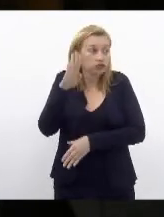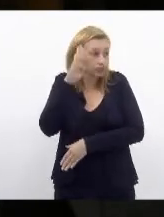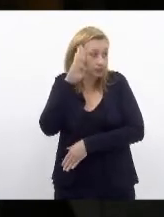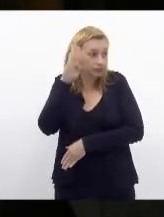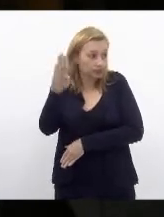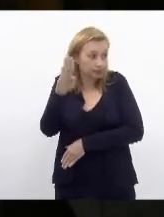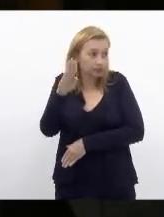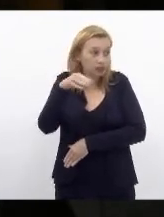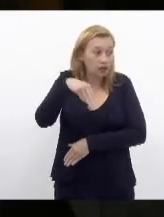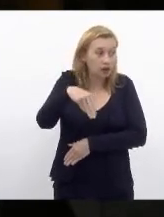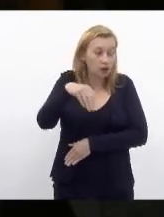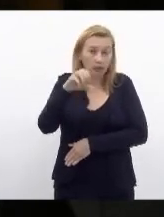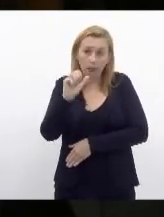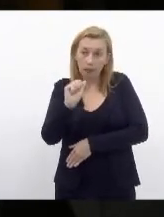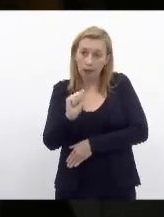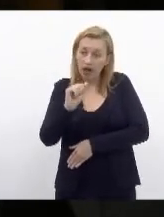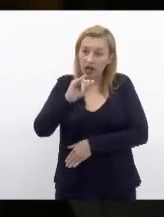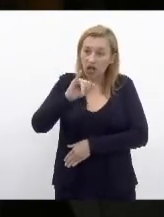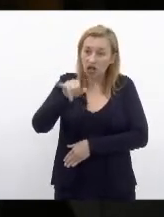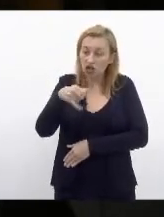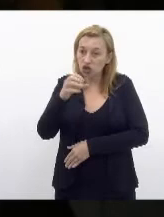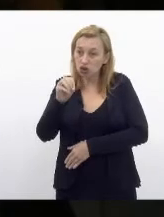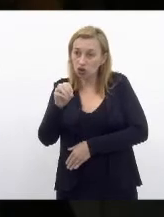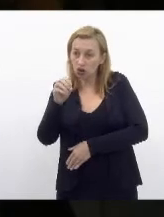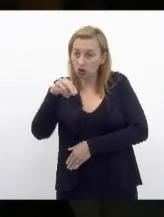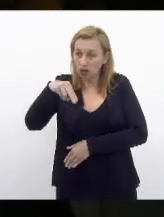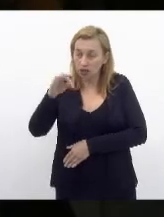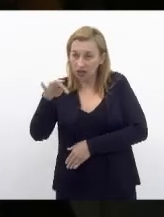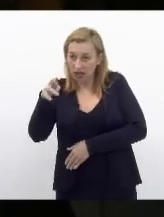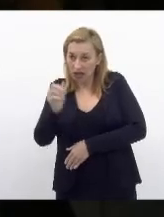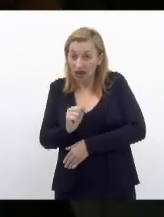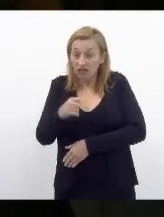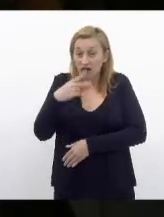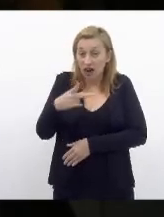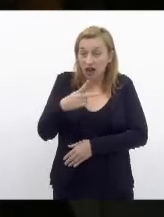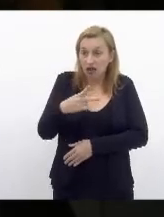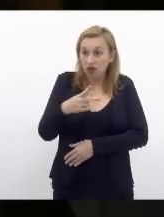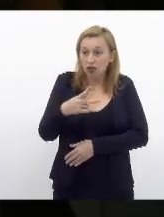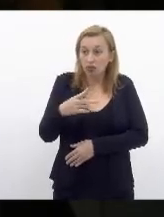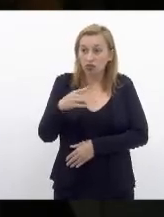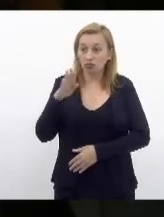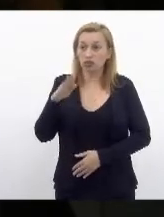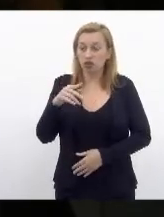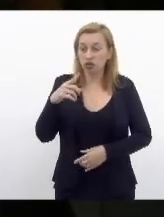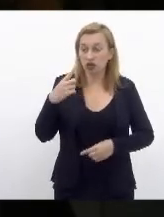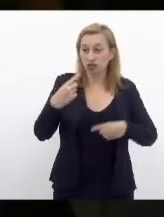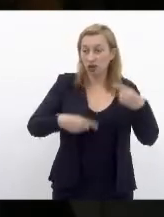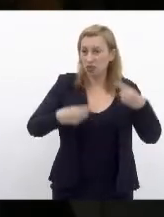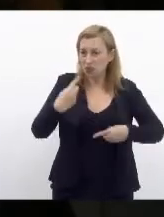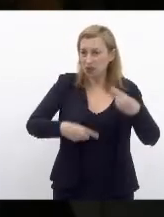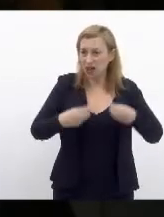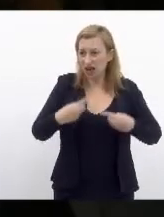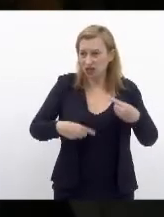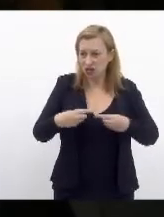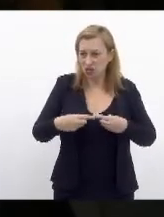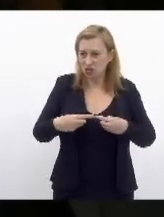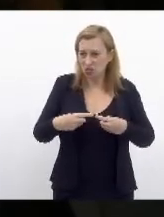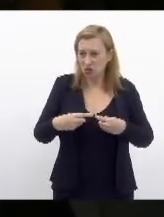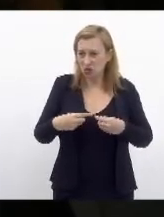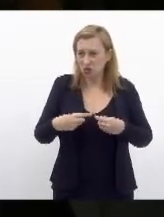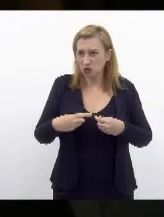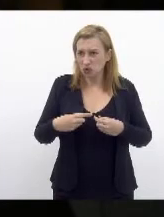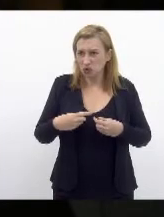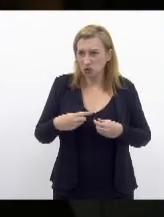majoritárias, dizer que os candidatos muito agressivos, não importa se é de direita, de esquerda, de